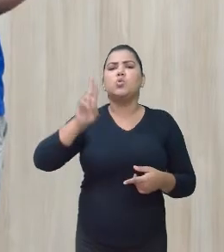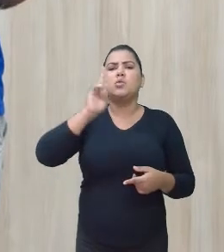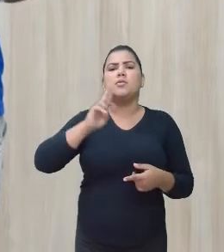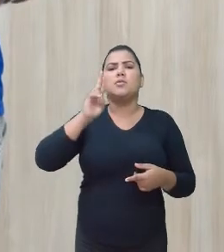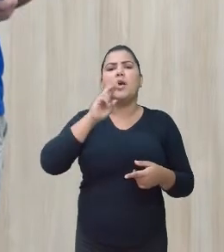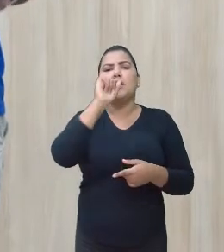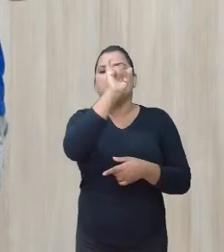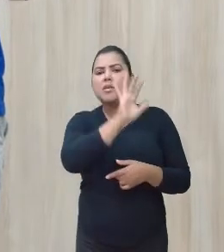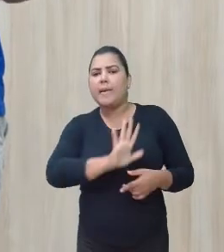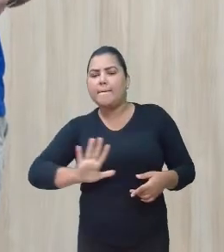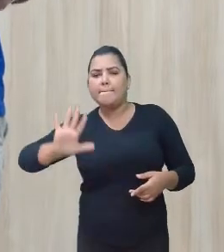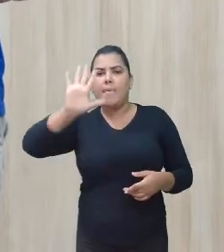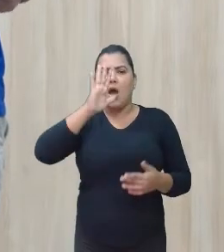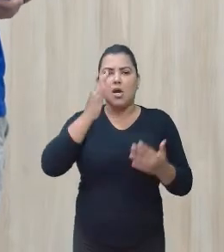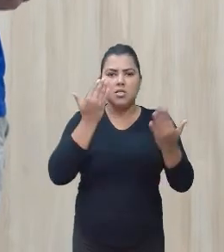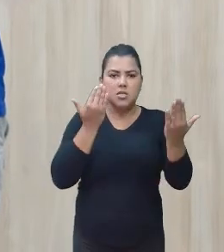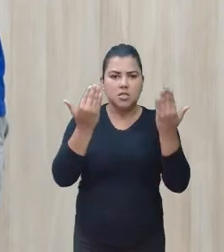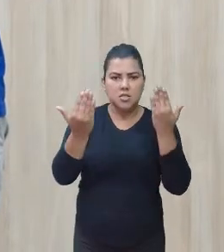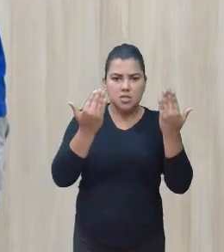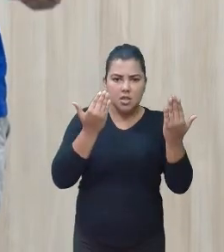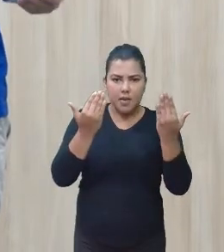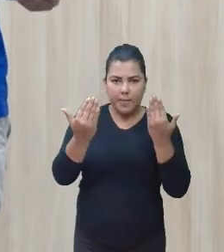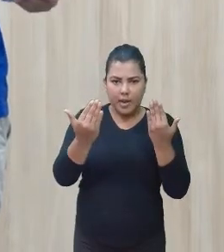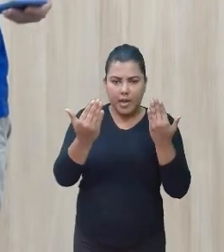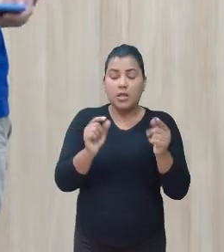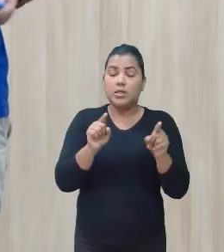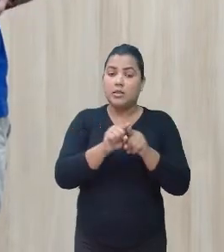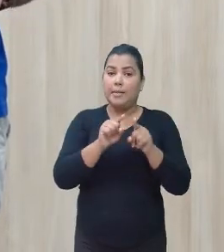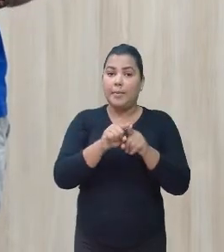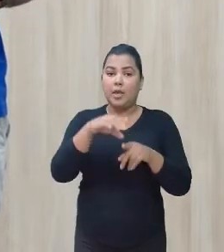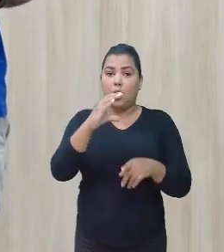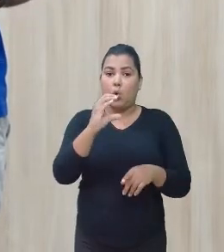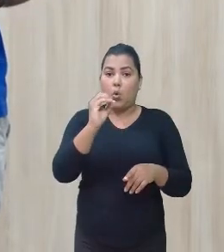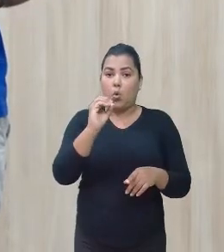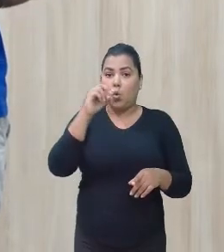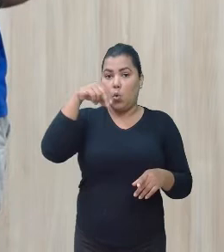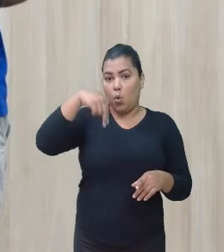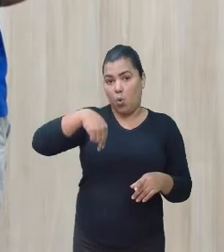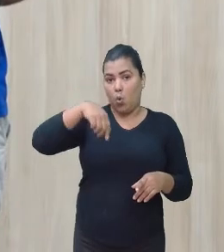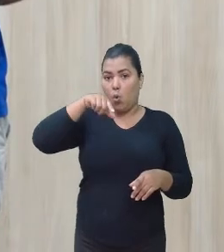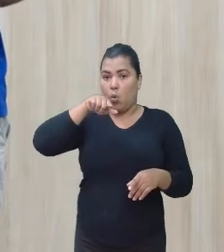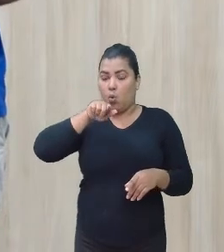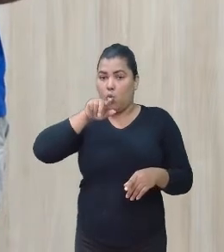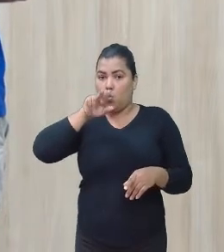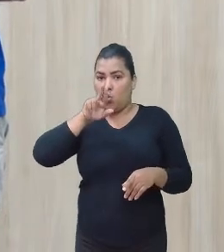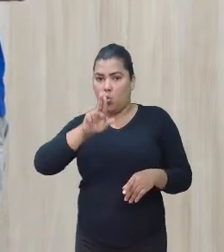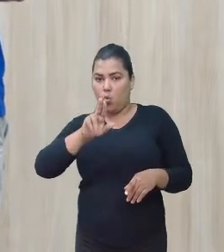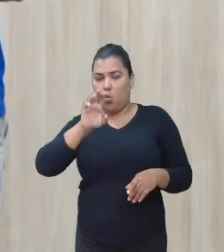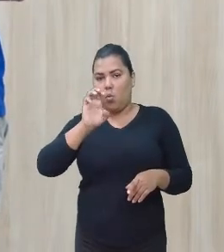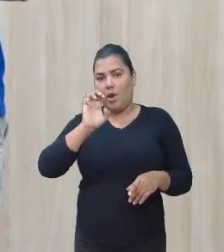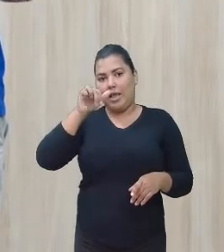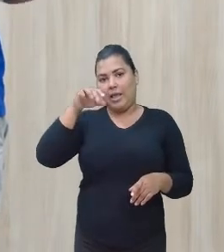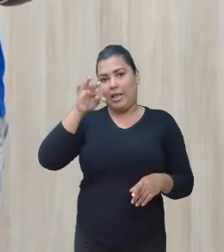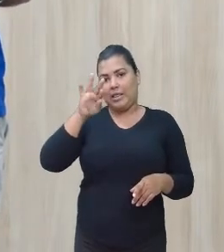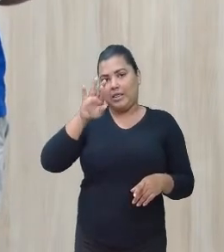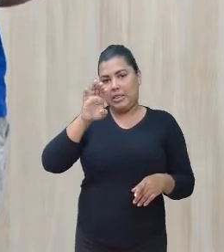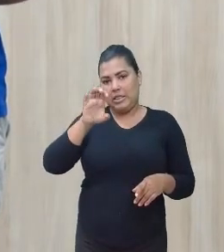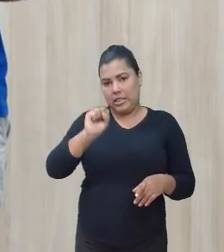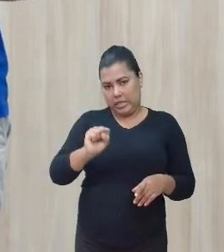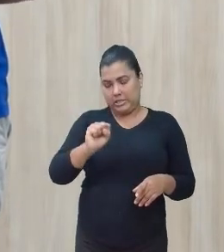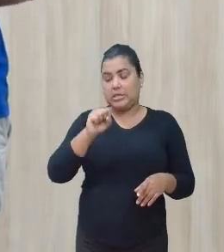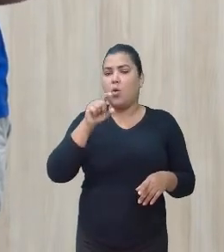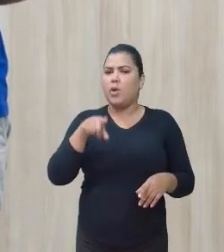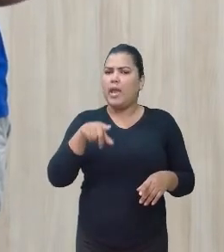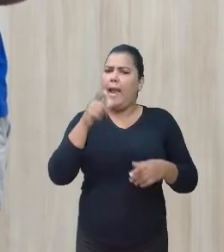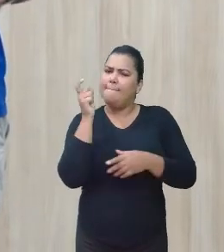figuras semelhantes e figuras congruentes. Observe que eu falei figuras semelhantes, a palavra semelhante é